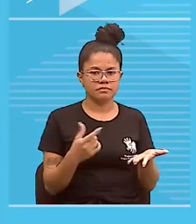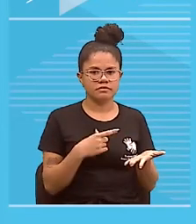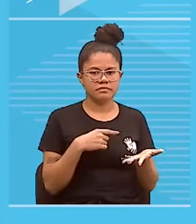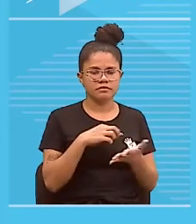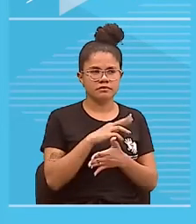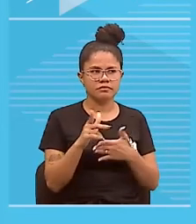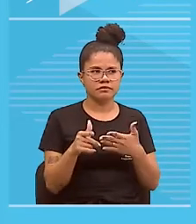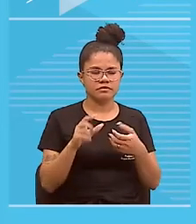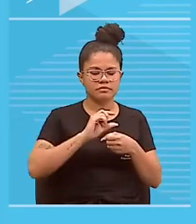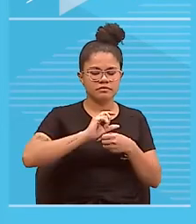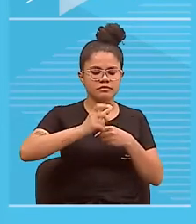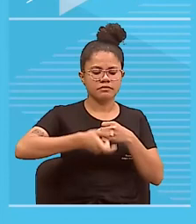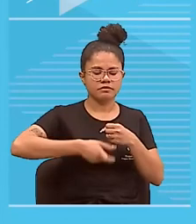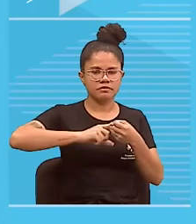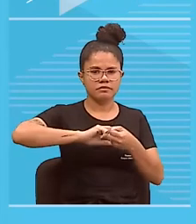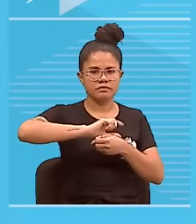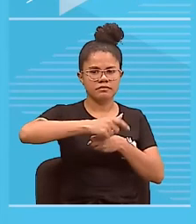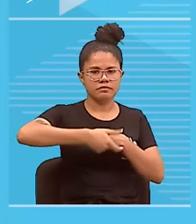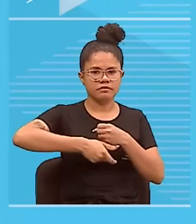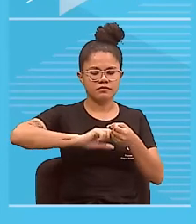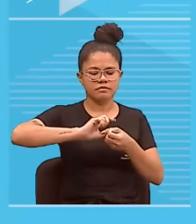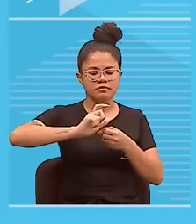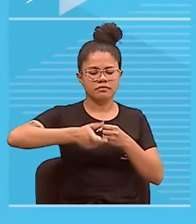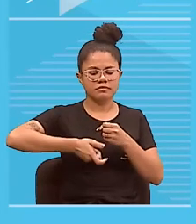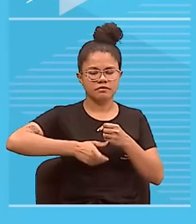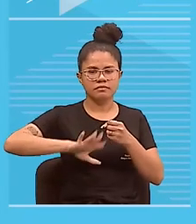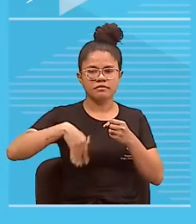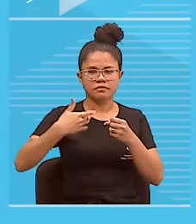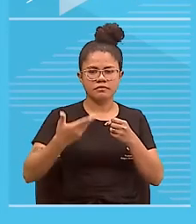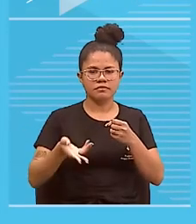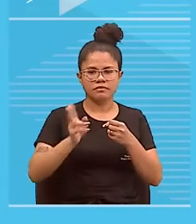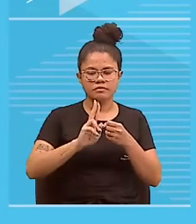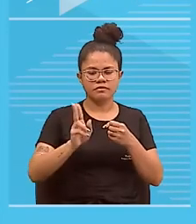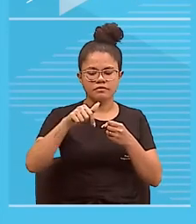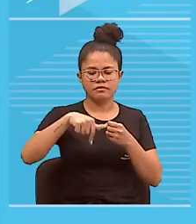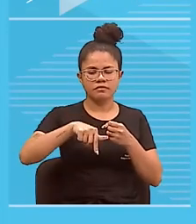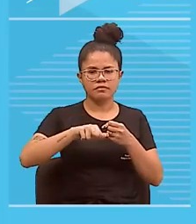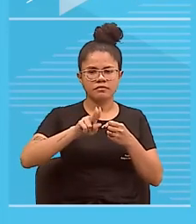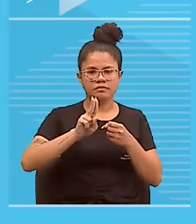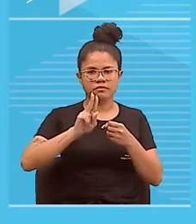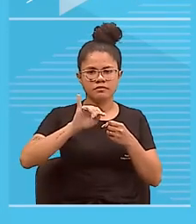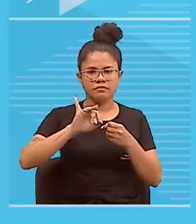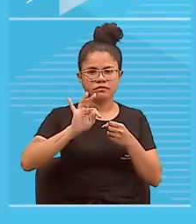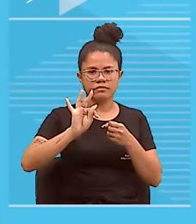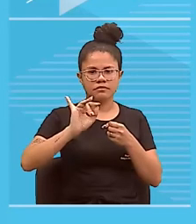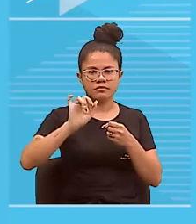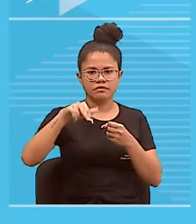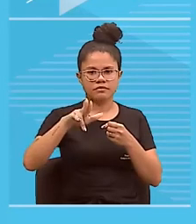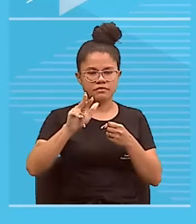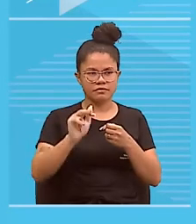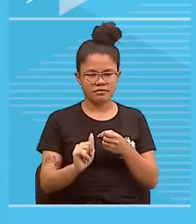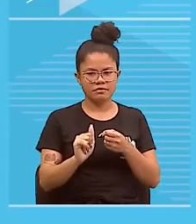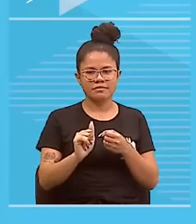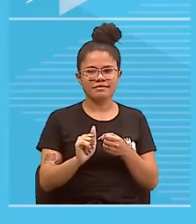várias camadas de quitina para poder proteger o animal